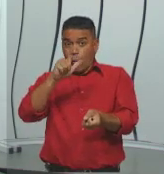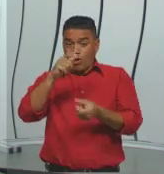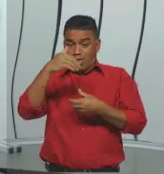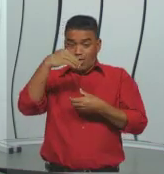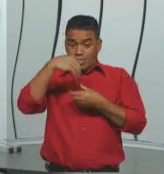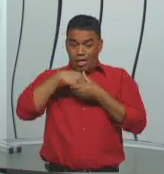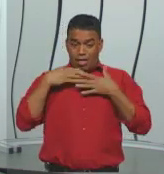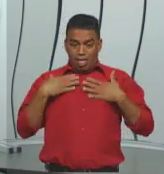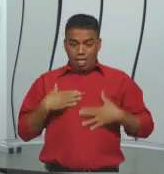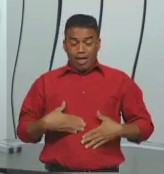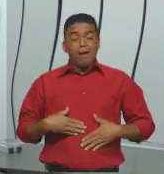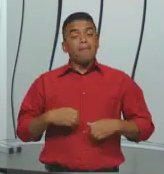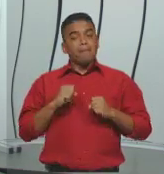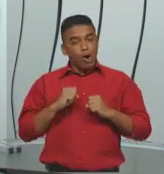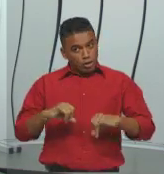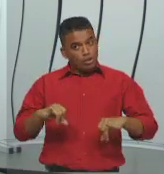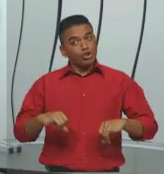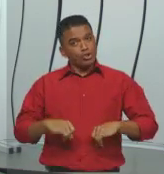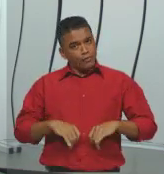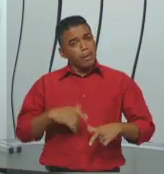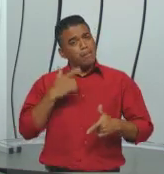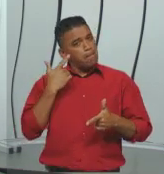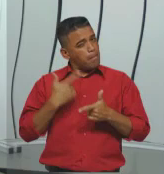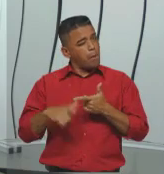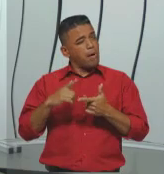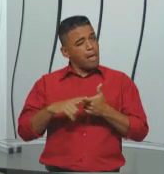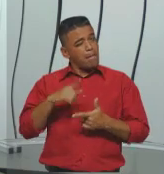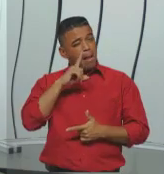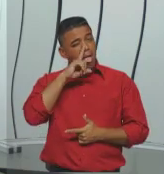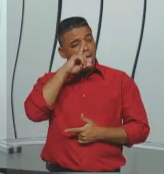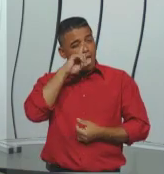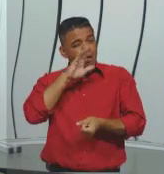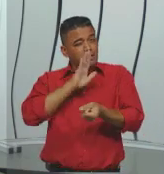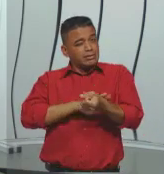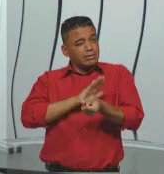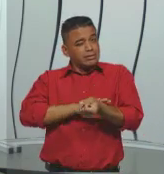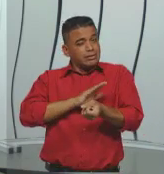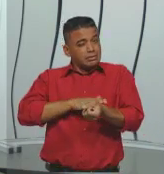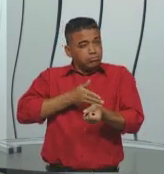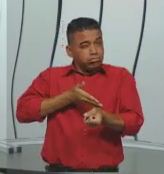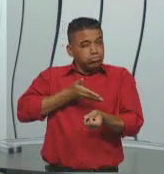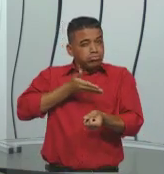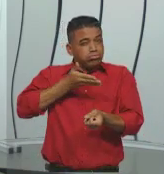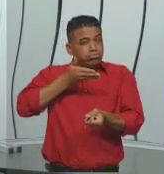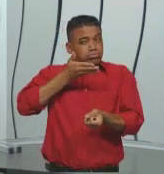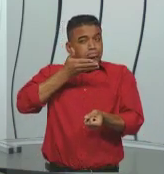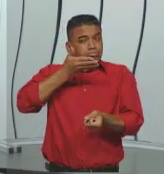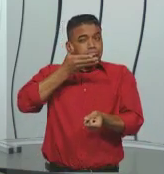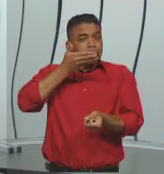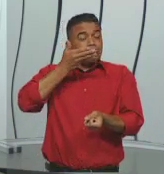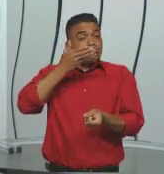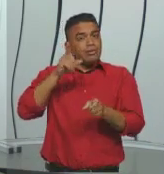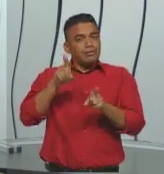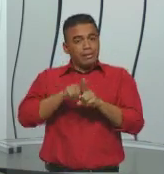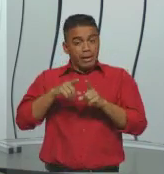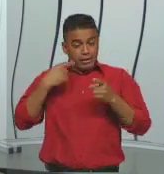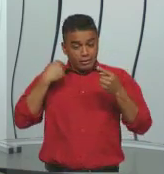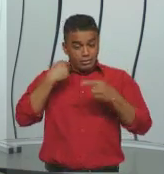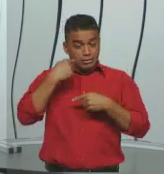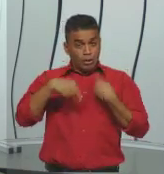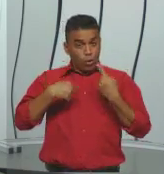nós conhecemos como pressão alta. Pode causar problemas de circulação, problemas